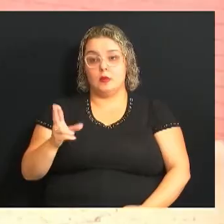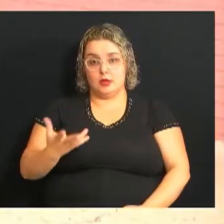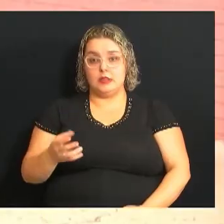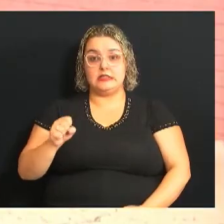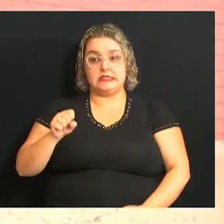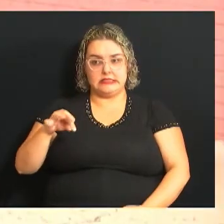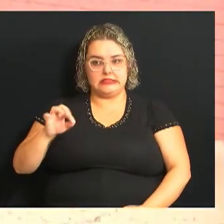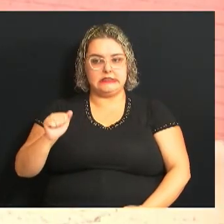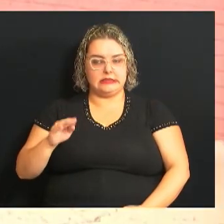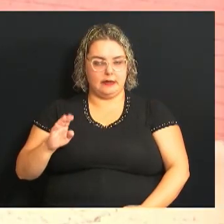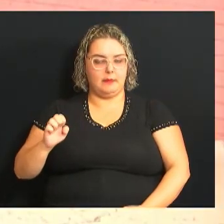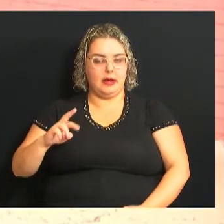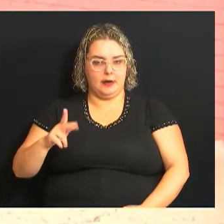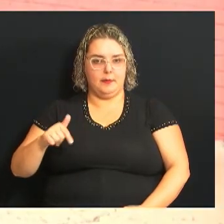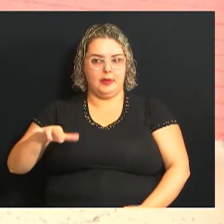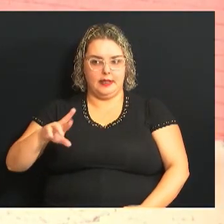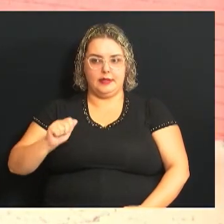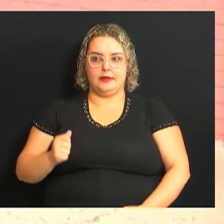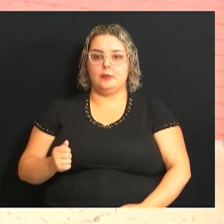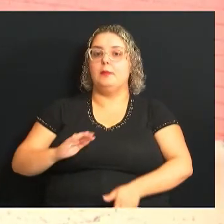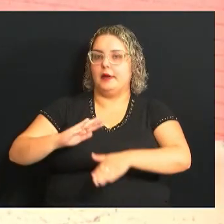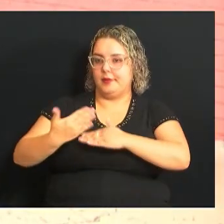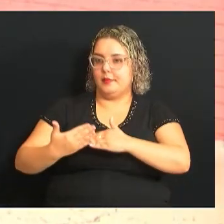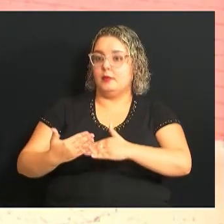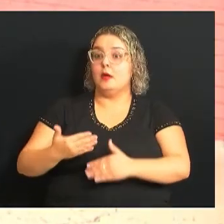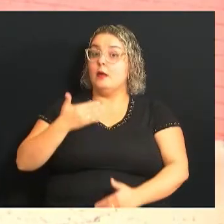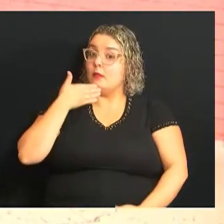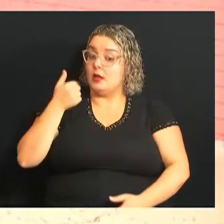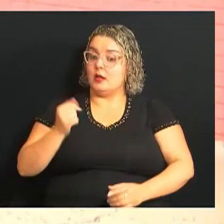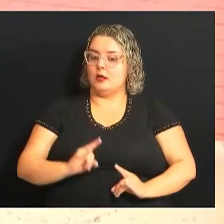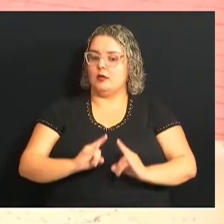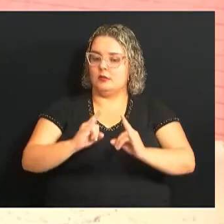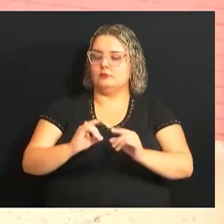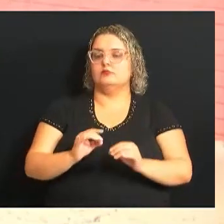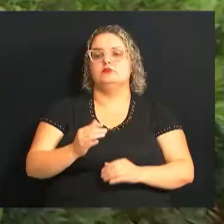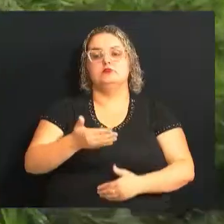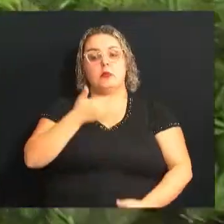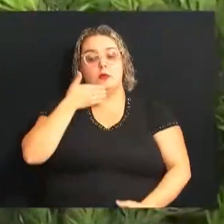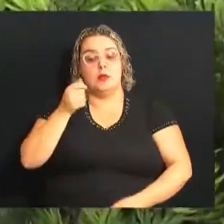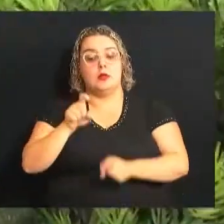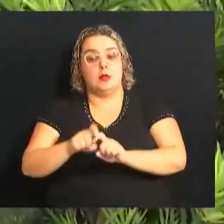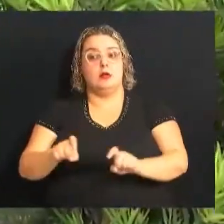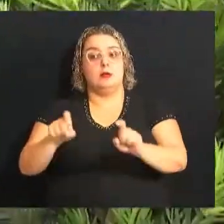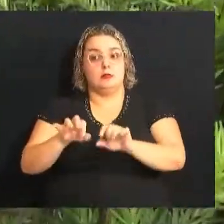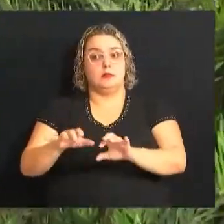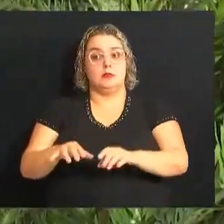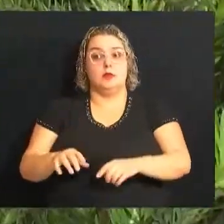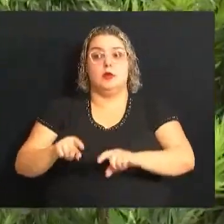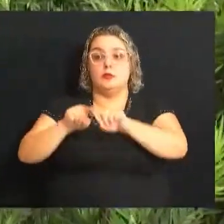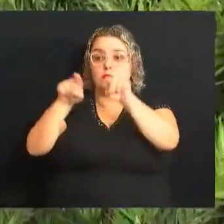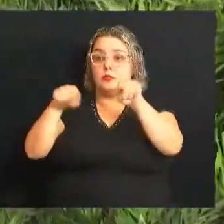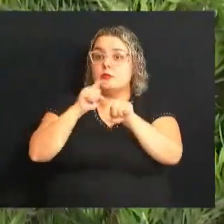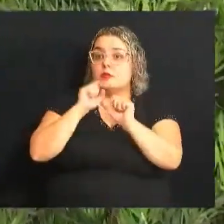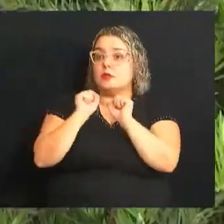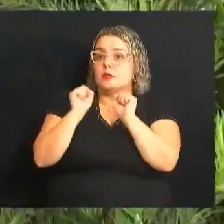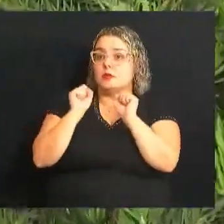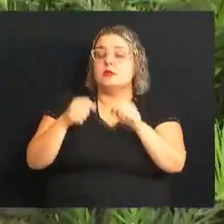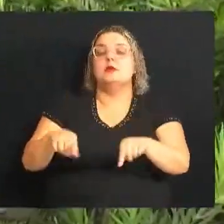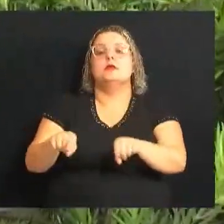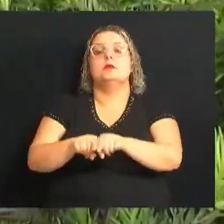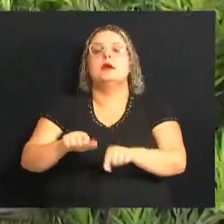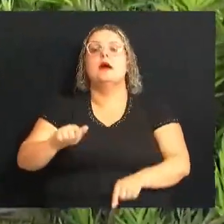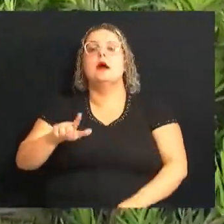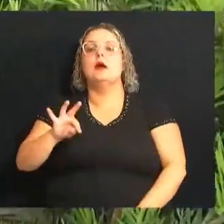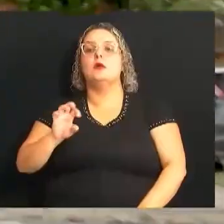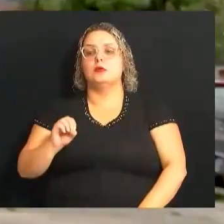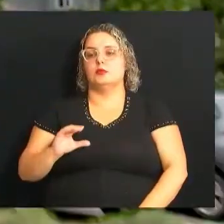em manutenção predial, melhoria dos equipamentos de informática, ar-condicionado e autoclave.